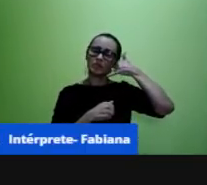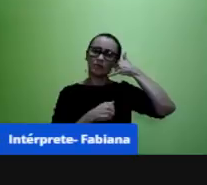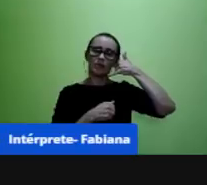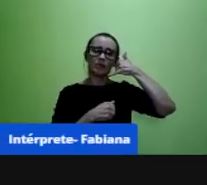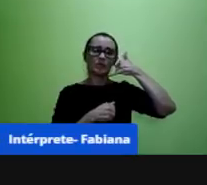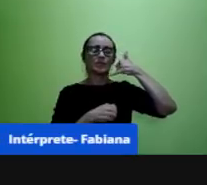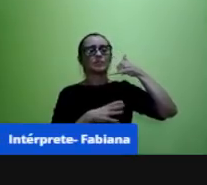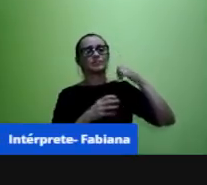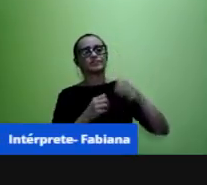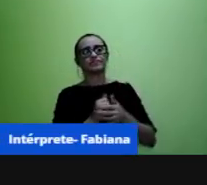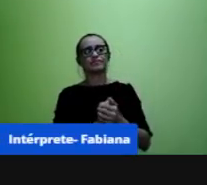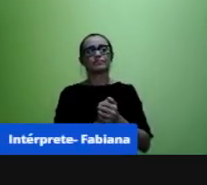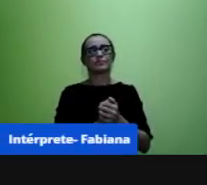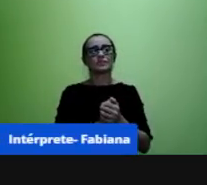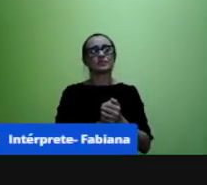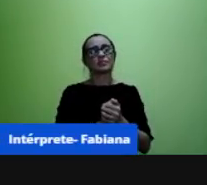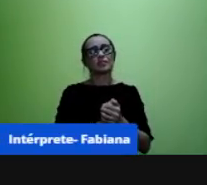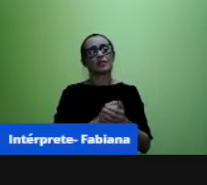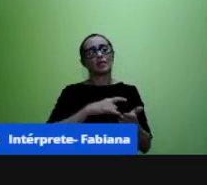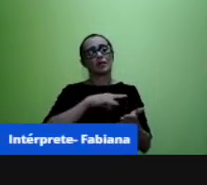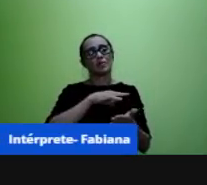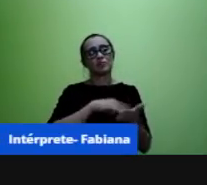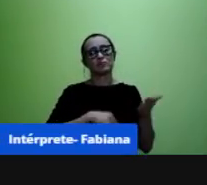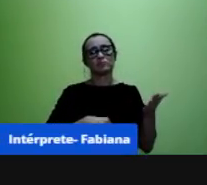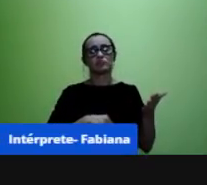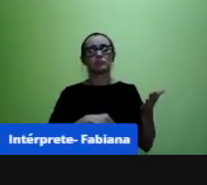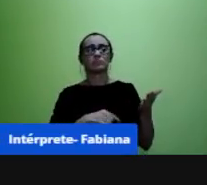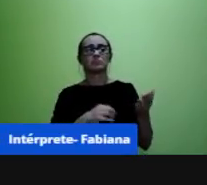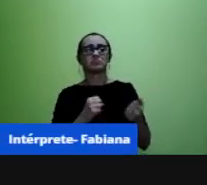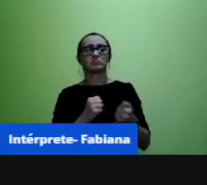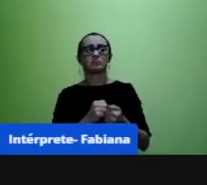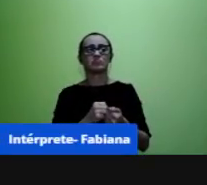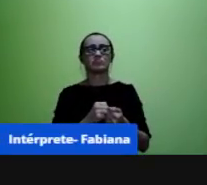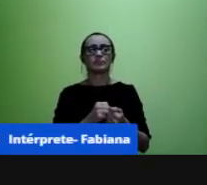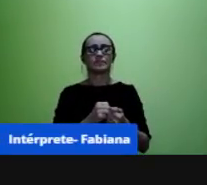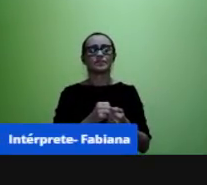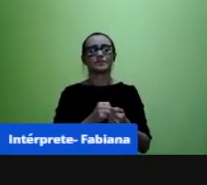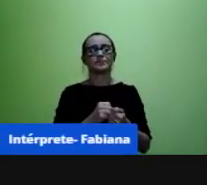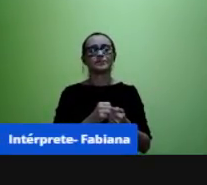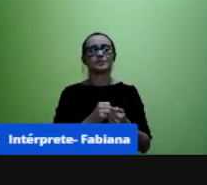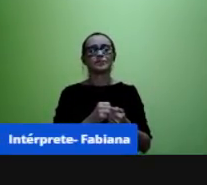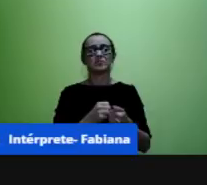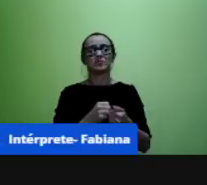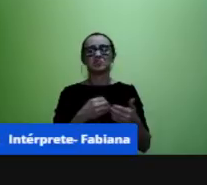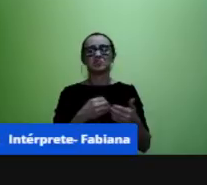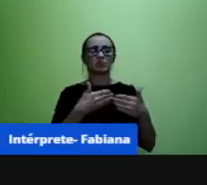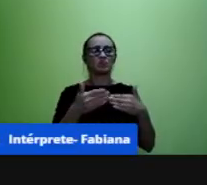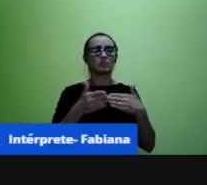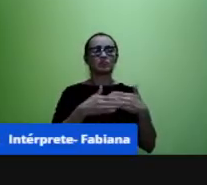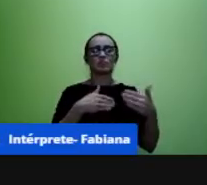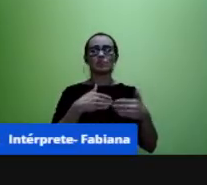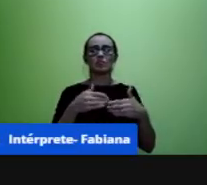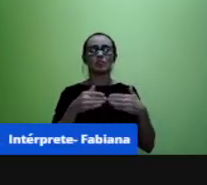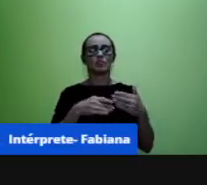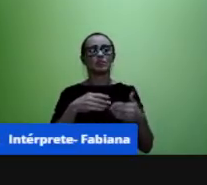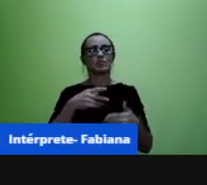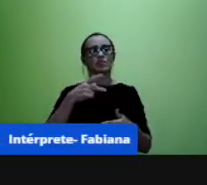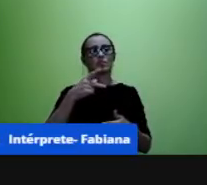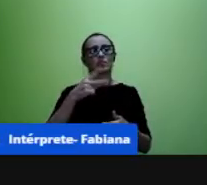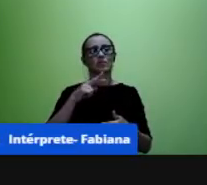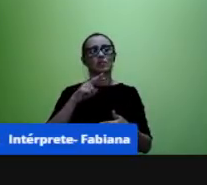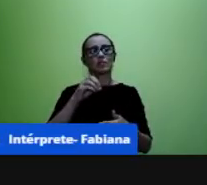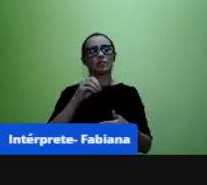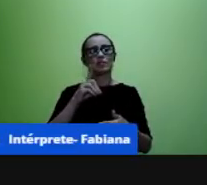A prova oral escrita, né, que você já existe. Produção, qualquer produção de aluno você pode estar